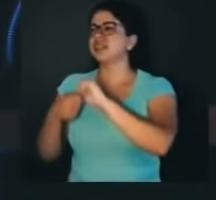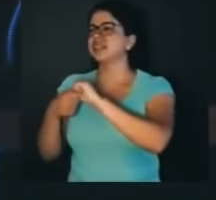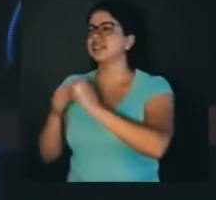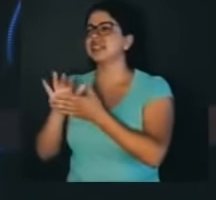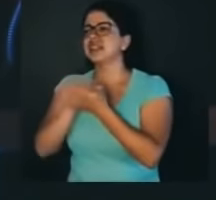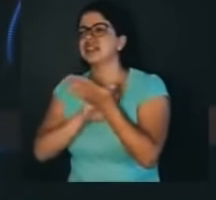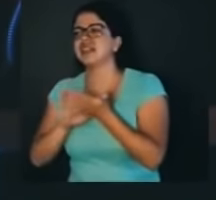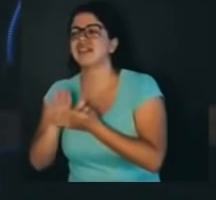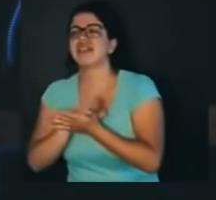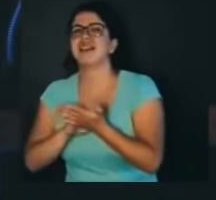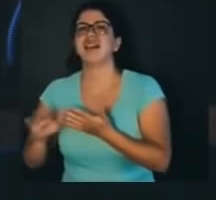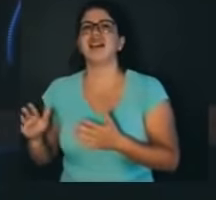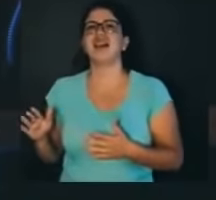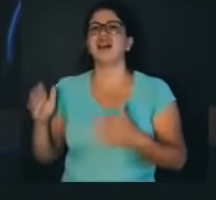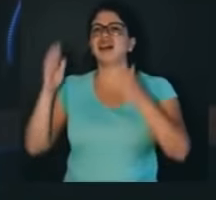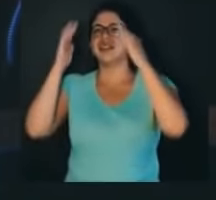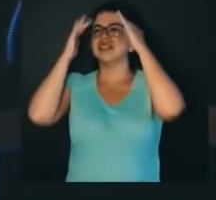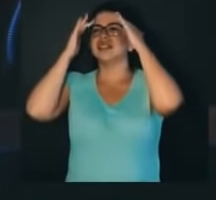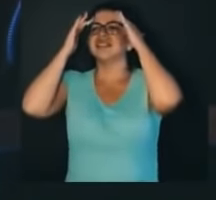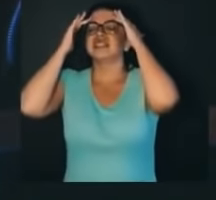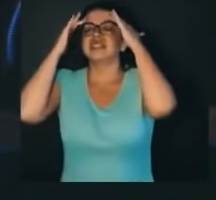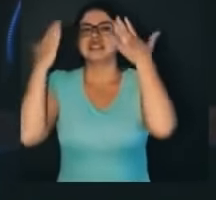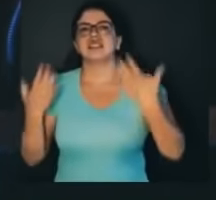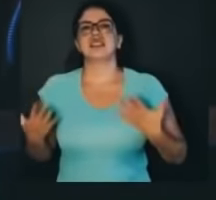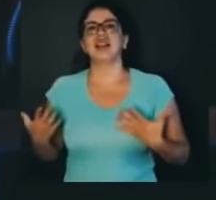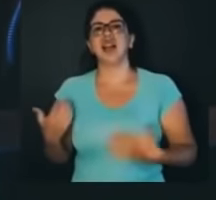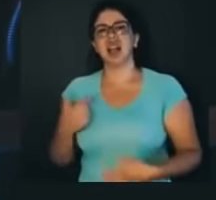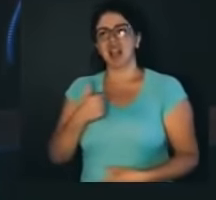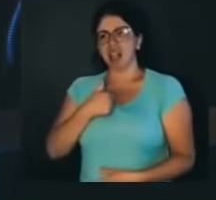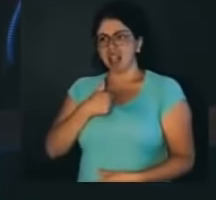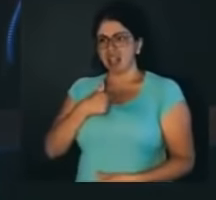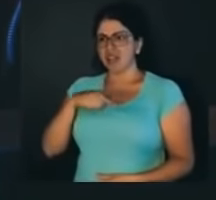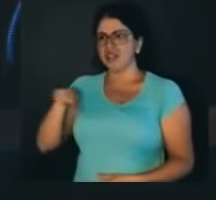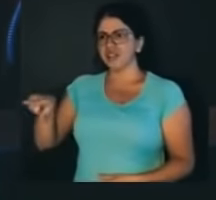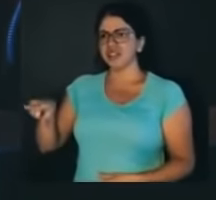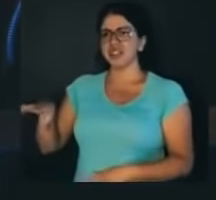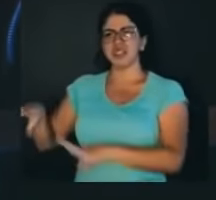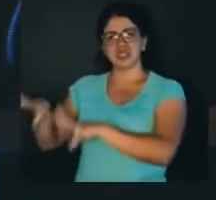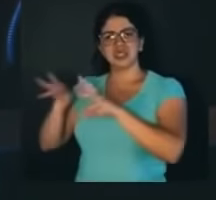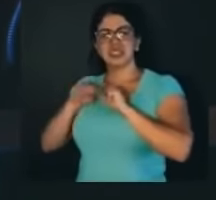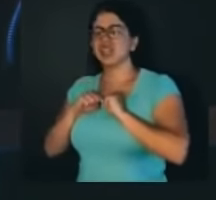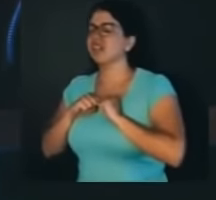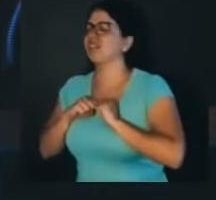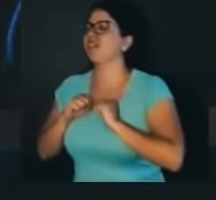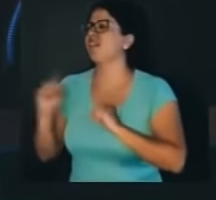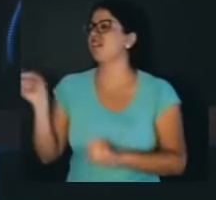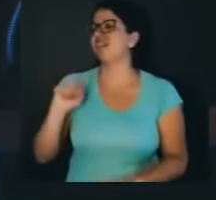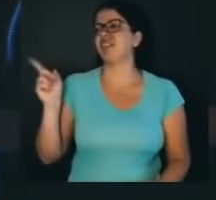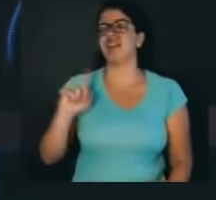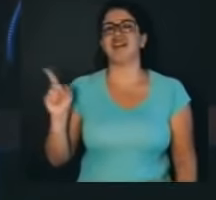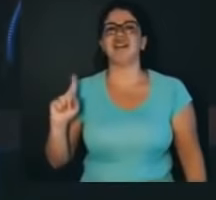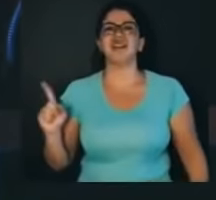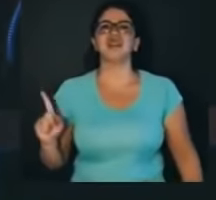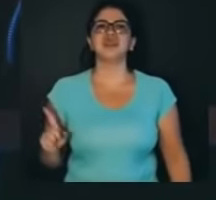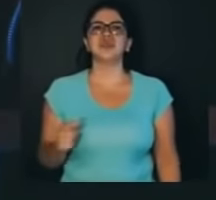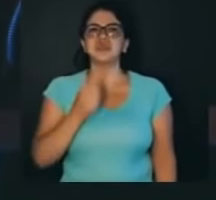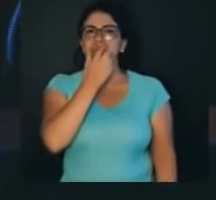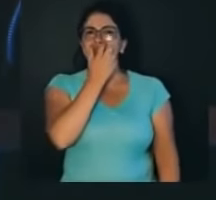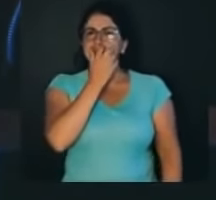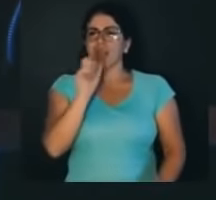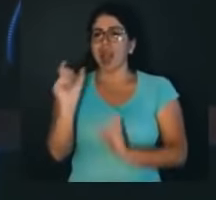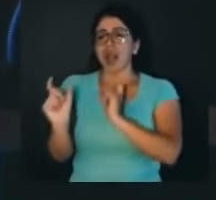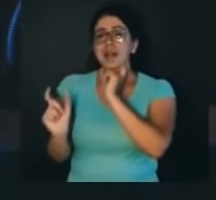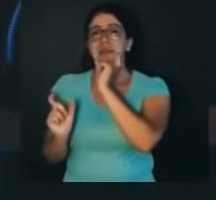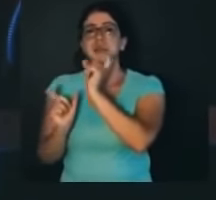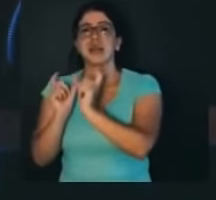Meu Deus do céu, ninguém merece estar casada com você. São palavras como essas que Jesus